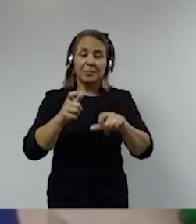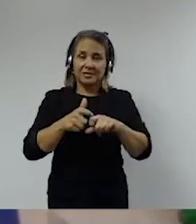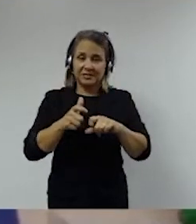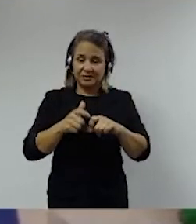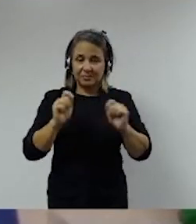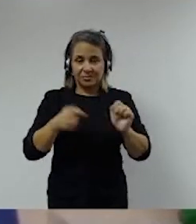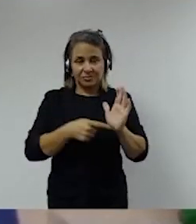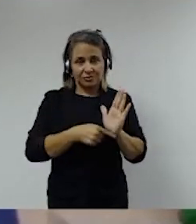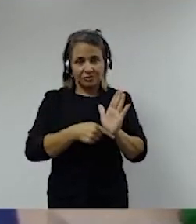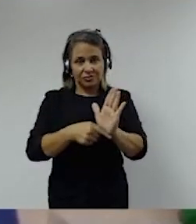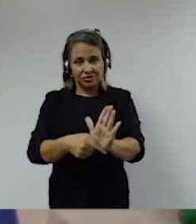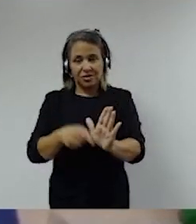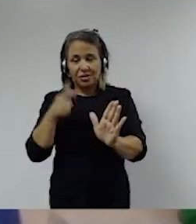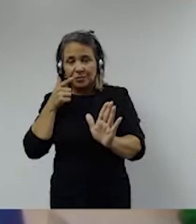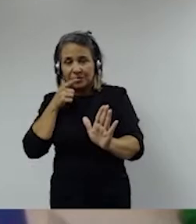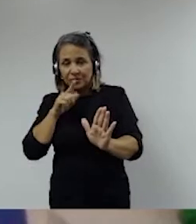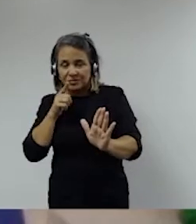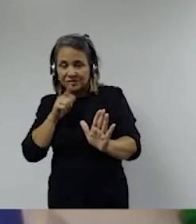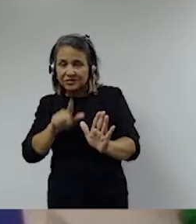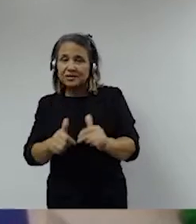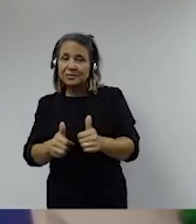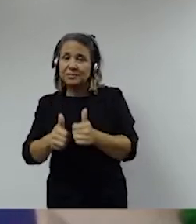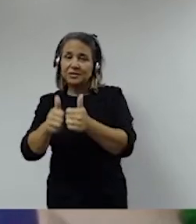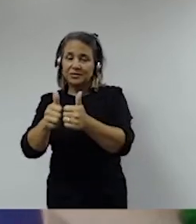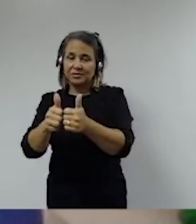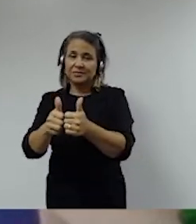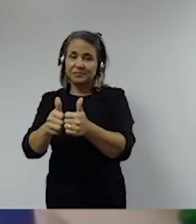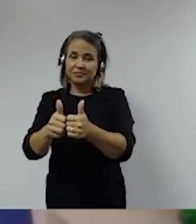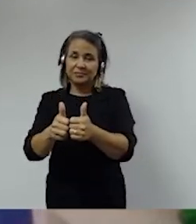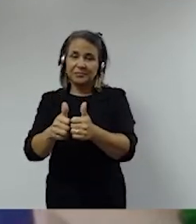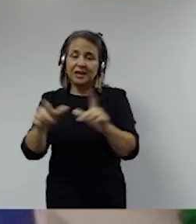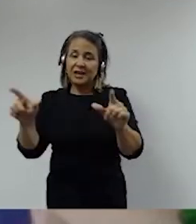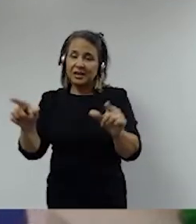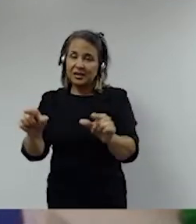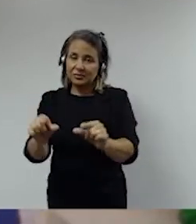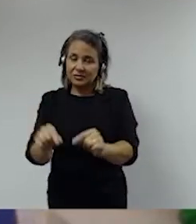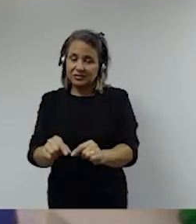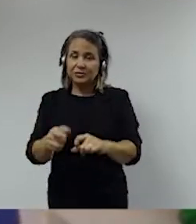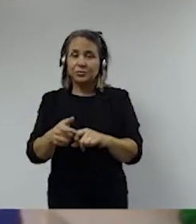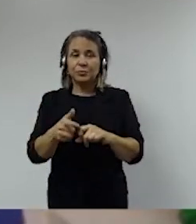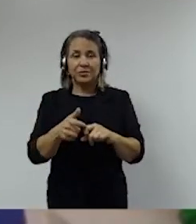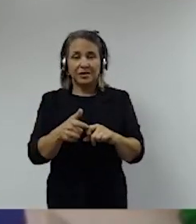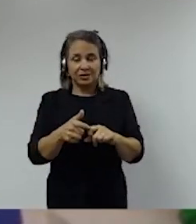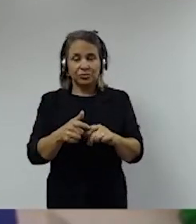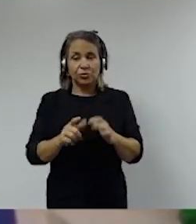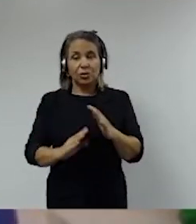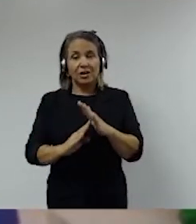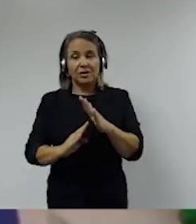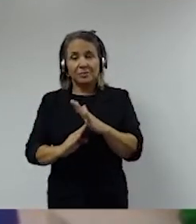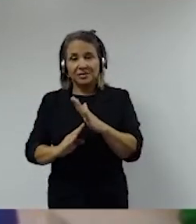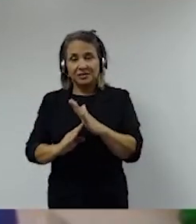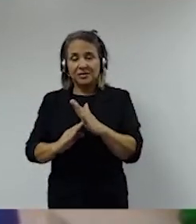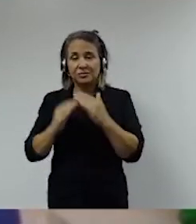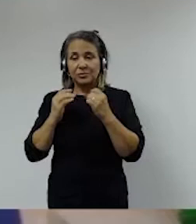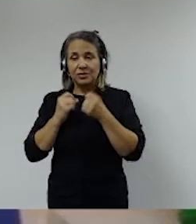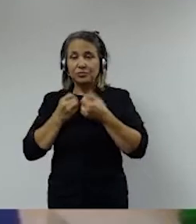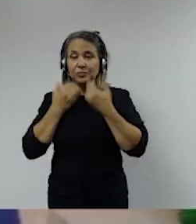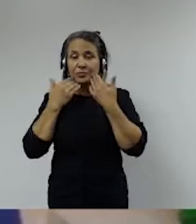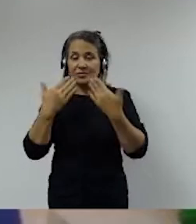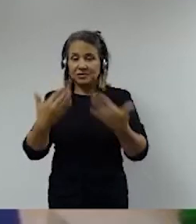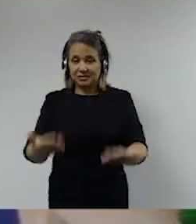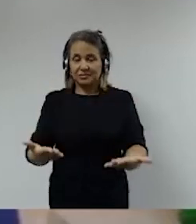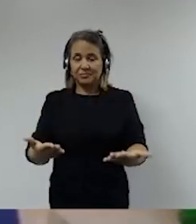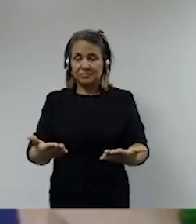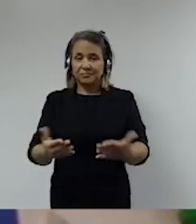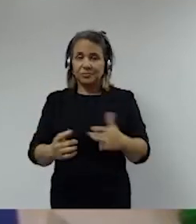contribuir para a conservação dos recursos escassos, né? Reduzindo o esgotamento dos médicos, limitando a exposição deles e